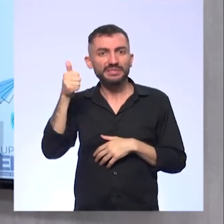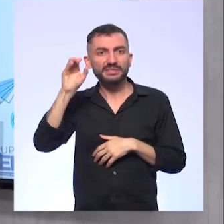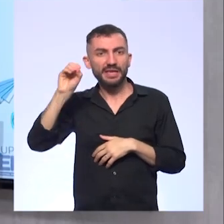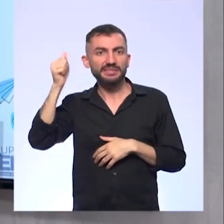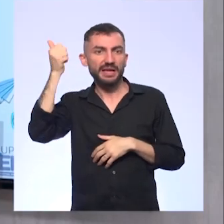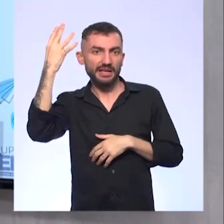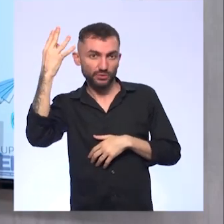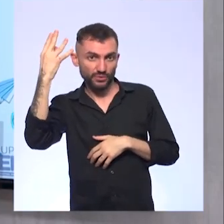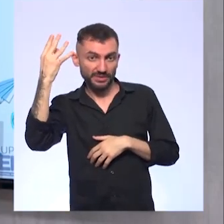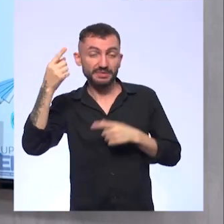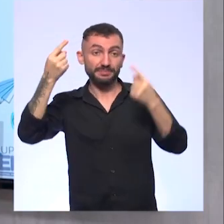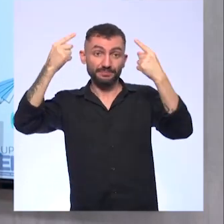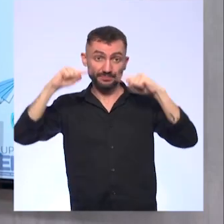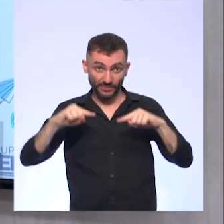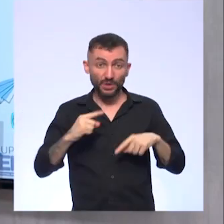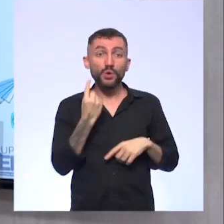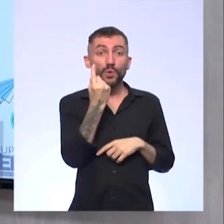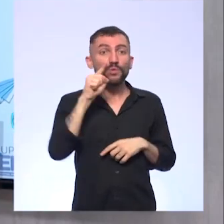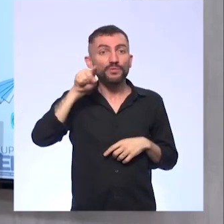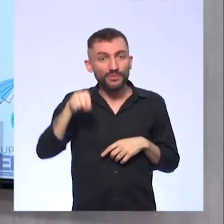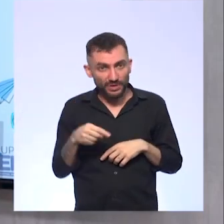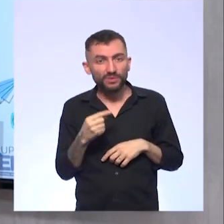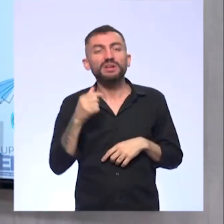e o número